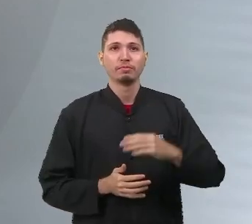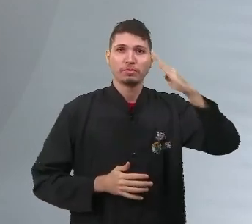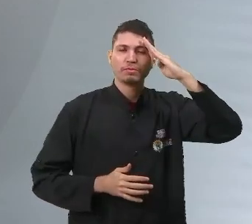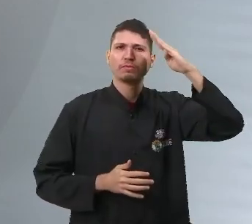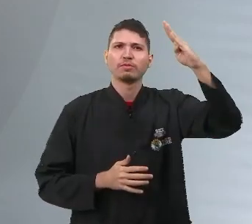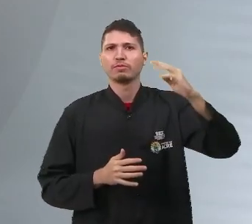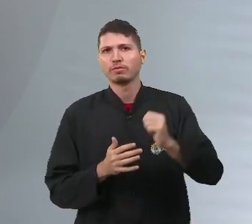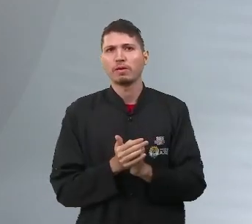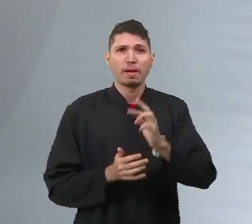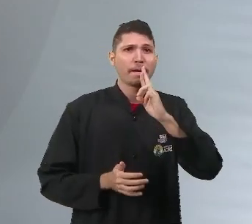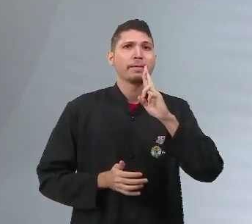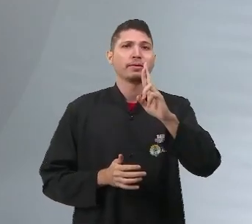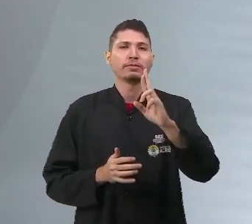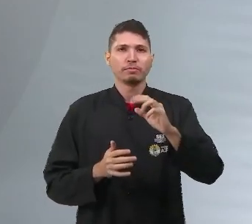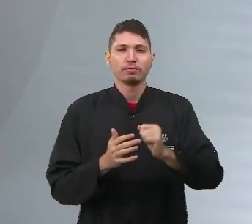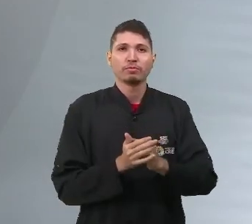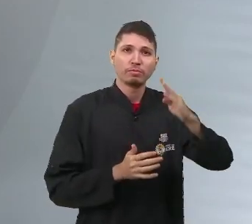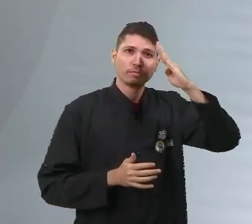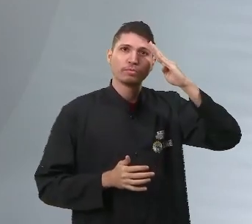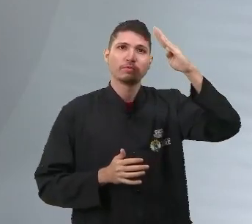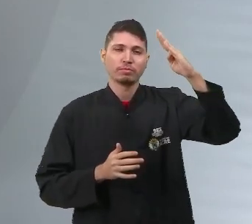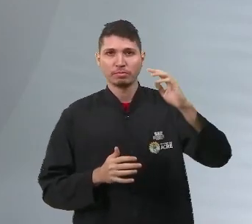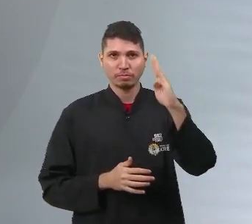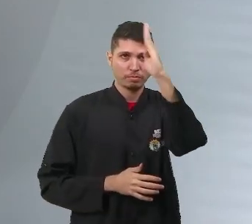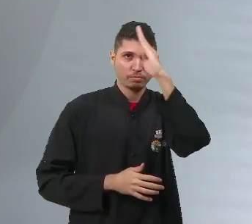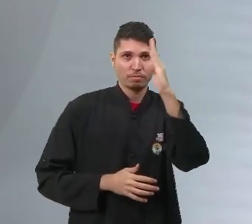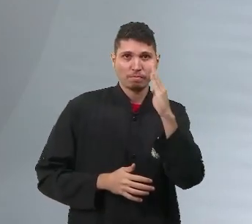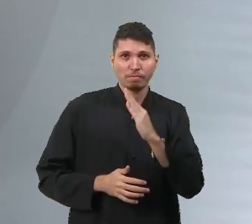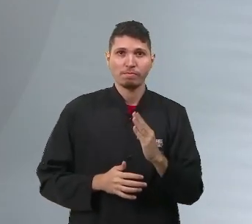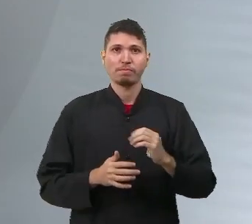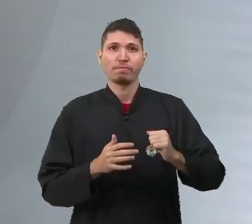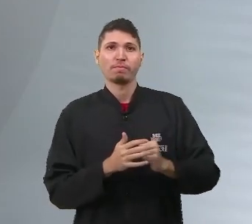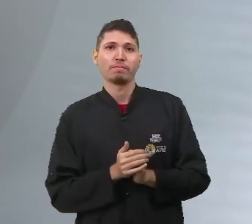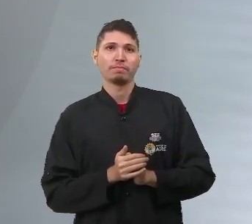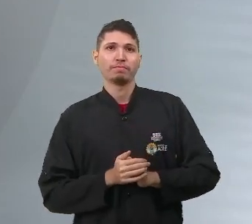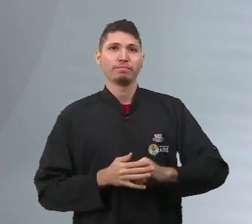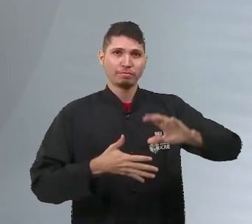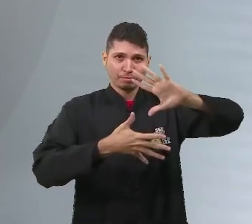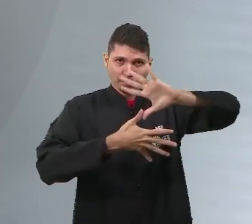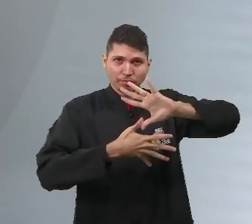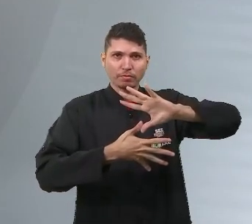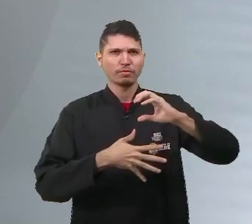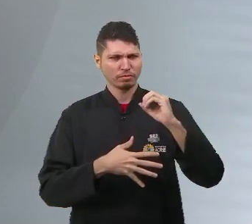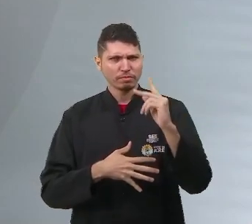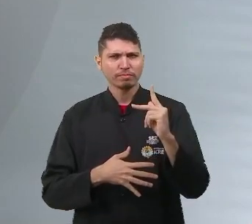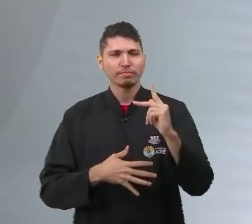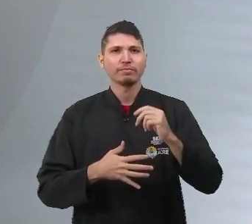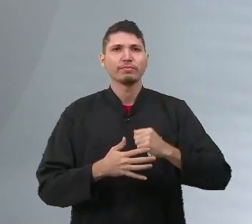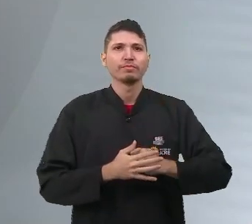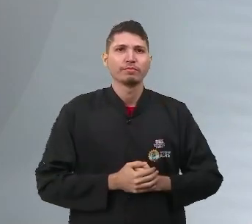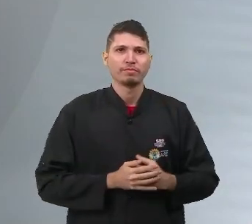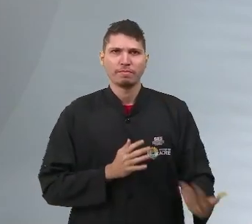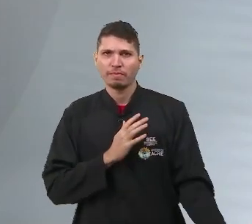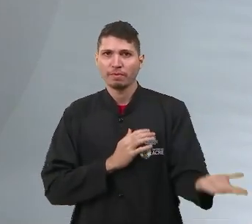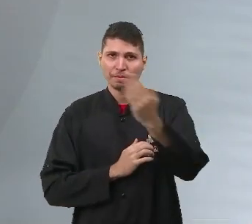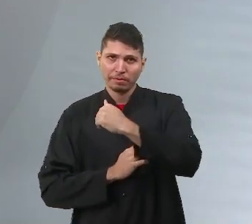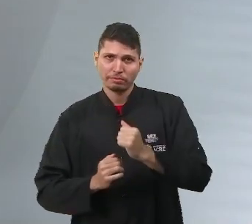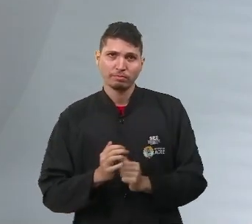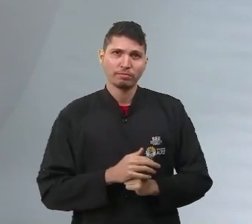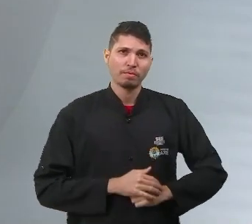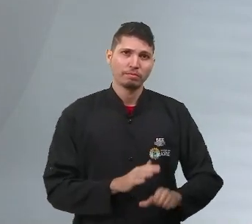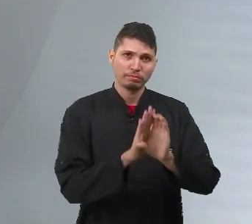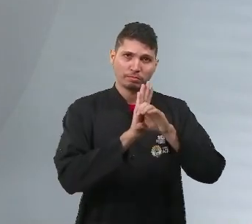seus resultados, né, principalmente aqui no Brasil, principalmente na América, ok? Vamos lá para o conceito